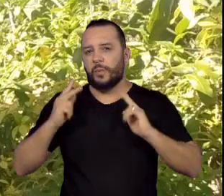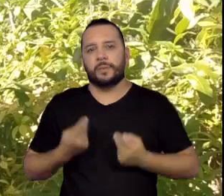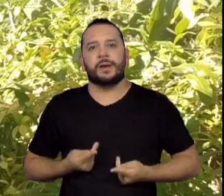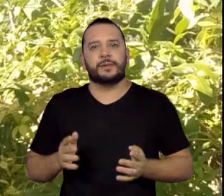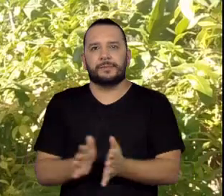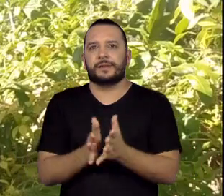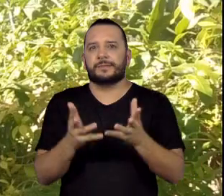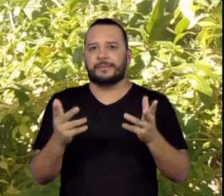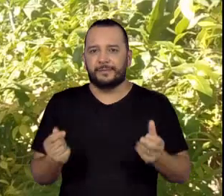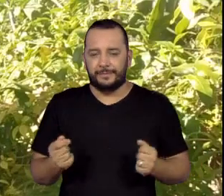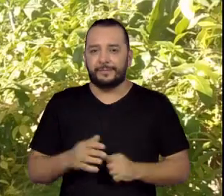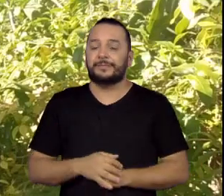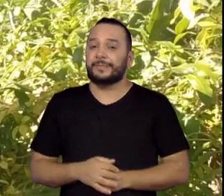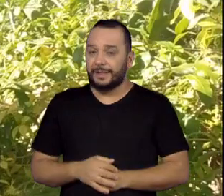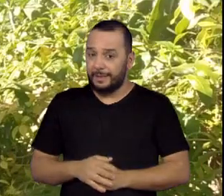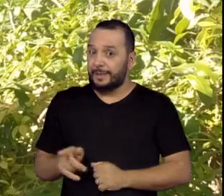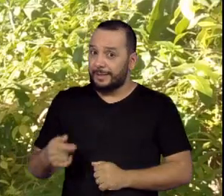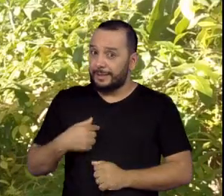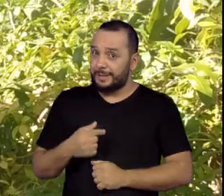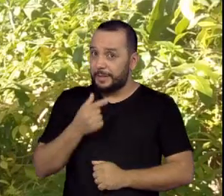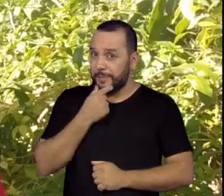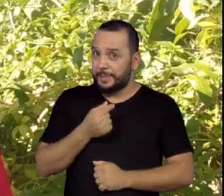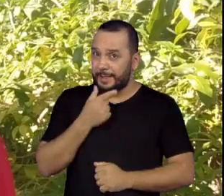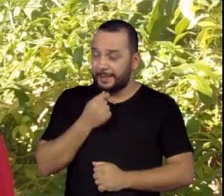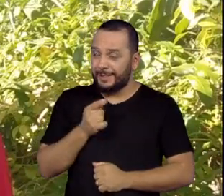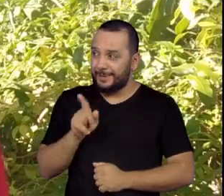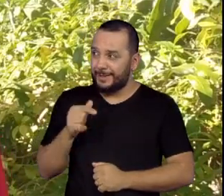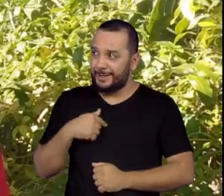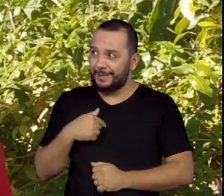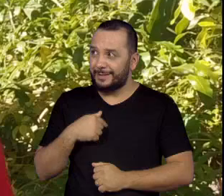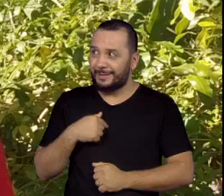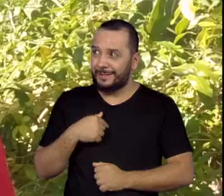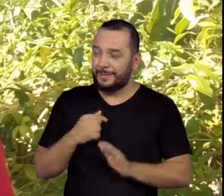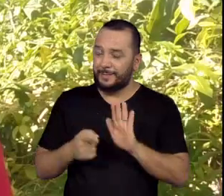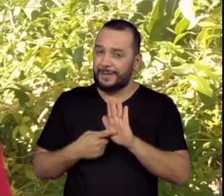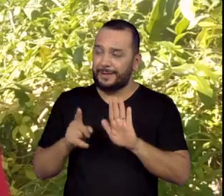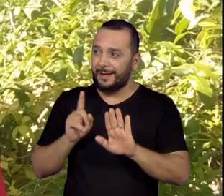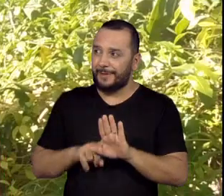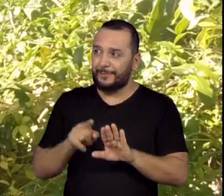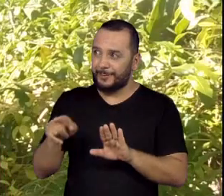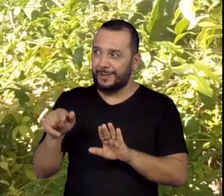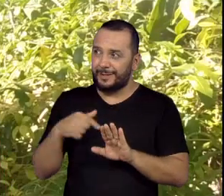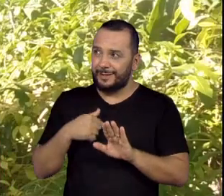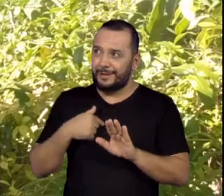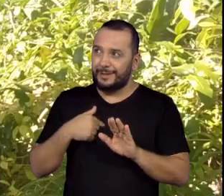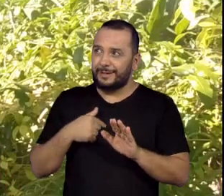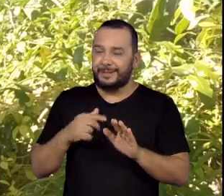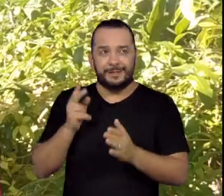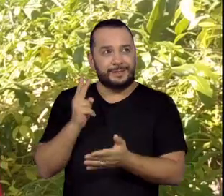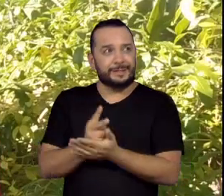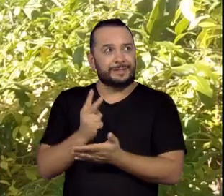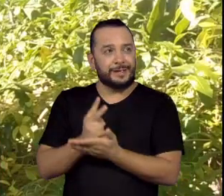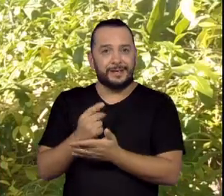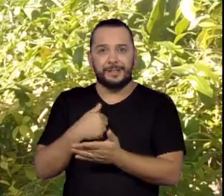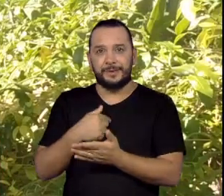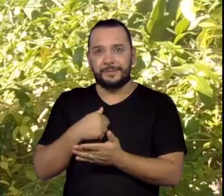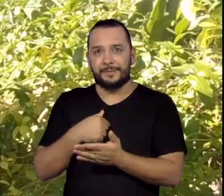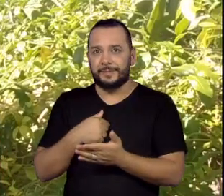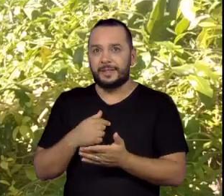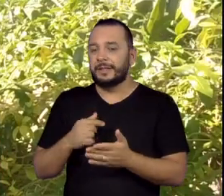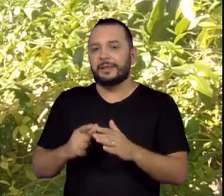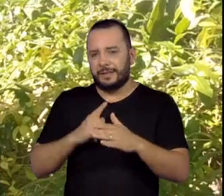extraordinário. Esse menino, essa metáfora da irreverência, sempre respeitosa, no entanto, com os